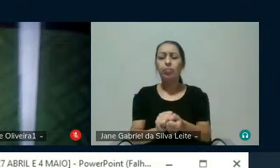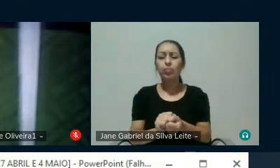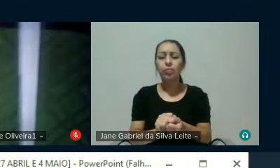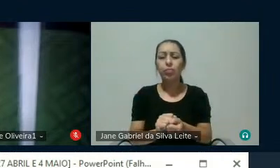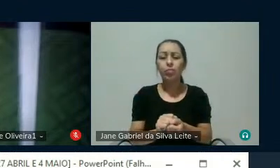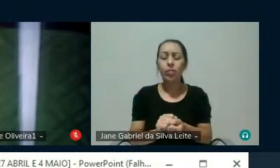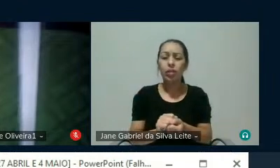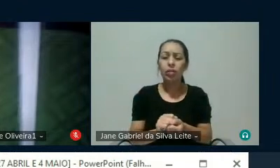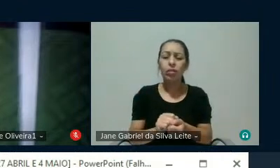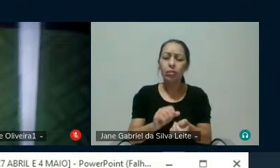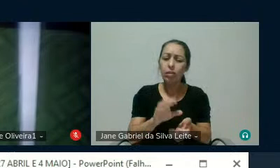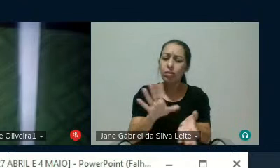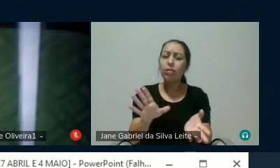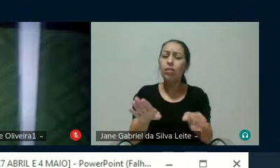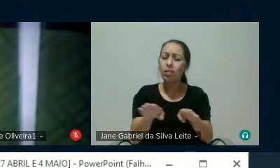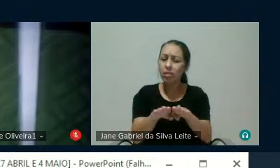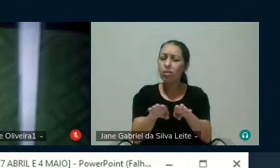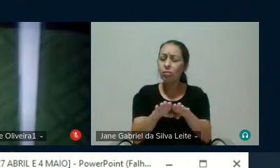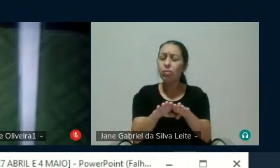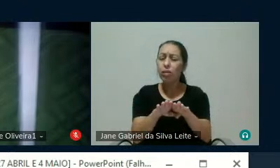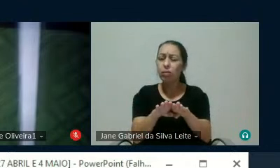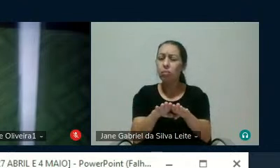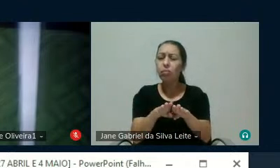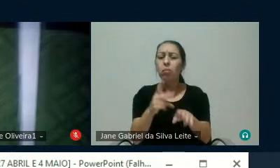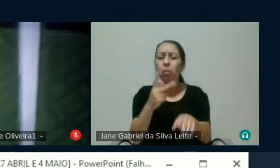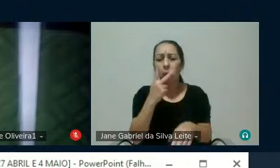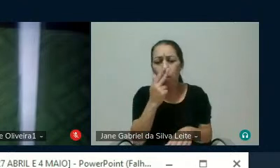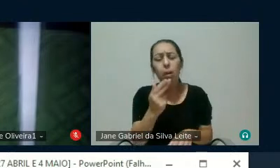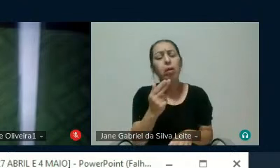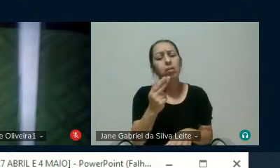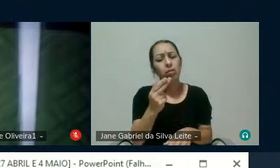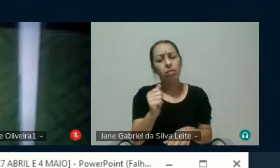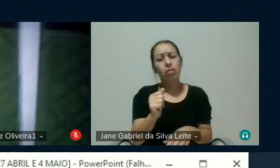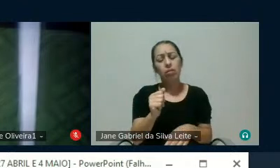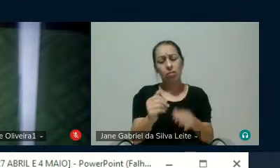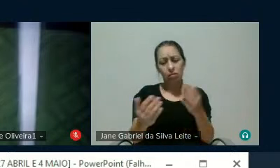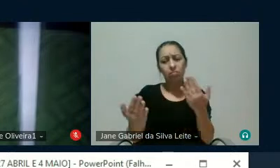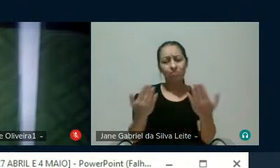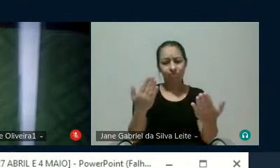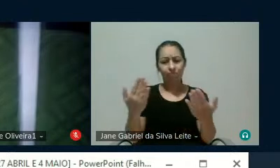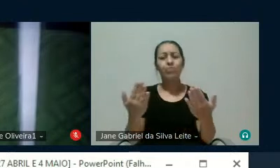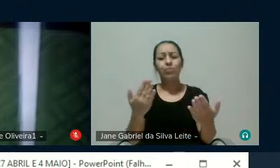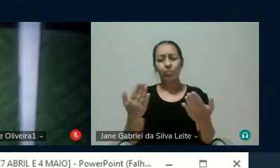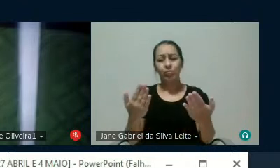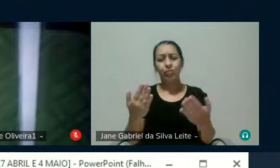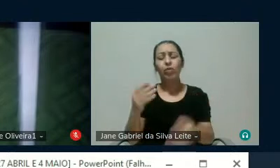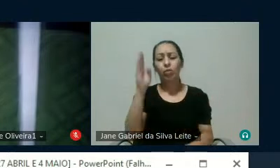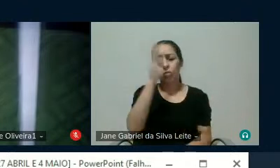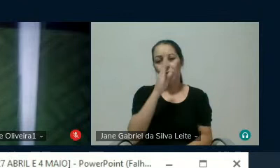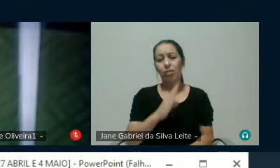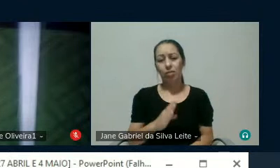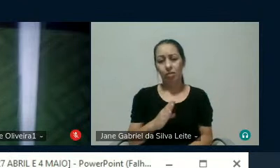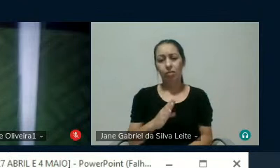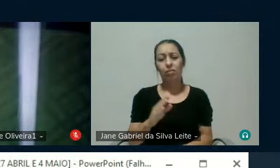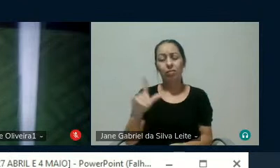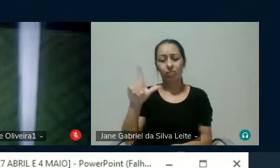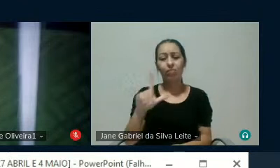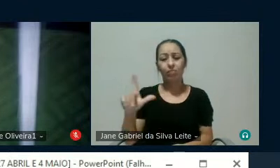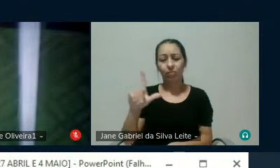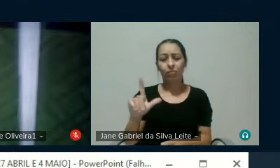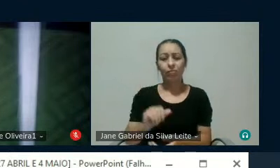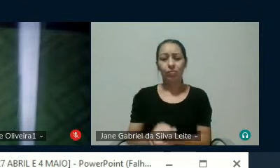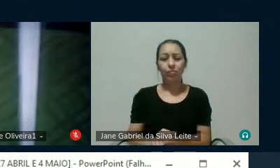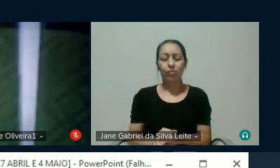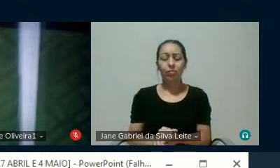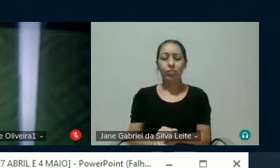ela traz essa estrutura muito forte, assim, parecida com a estrutura da literatura brasileira. Ainda que se trate